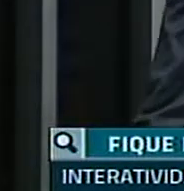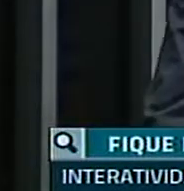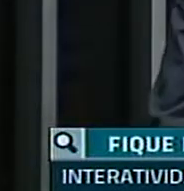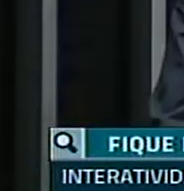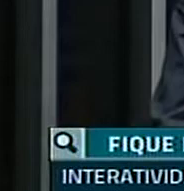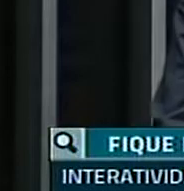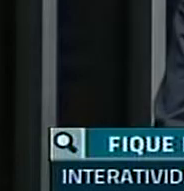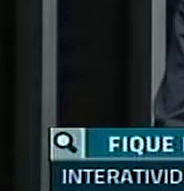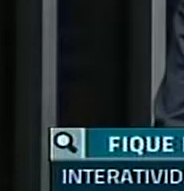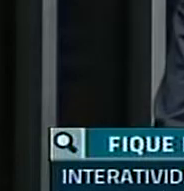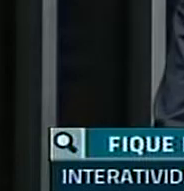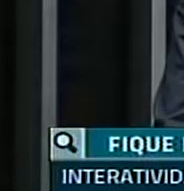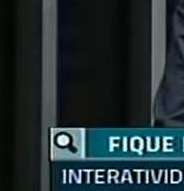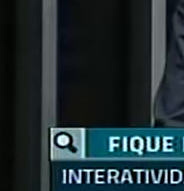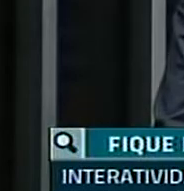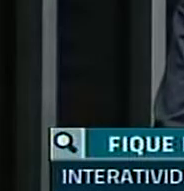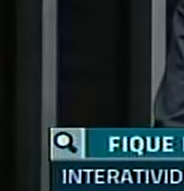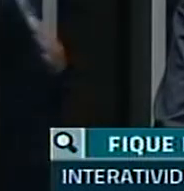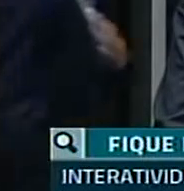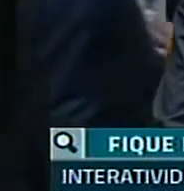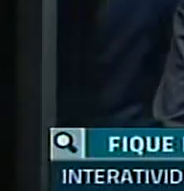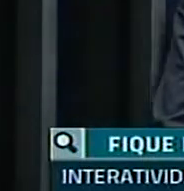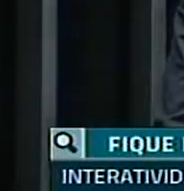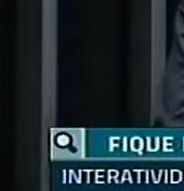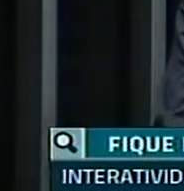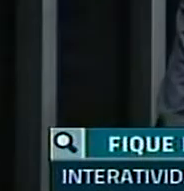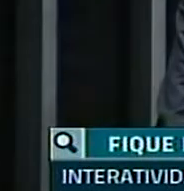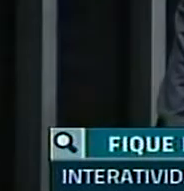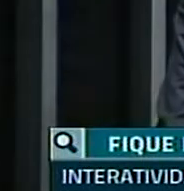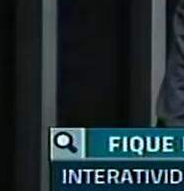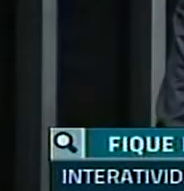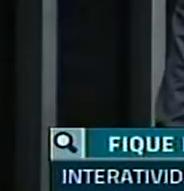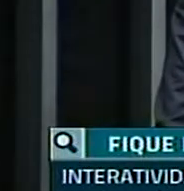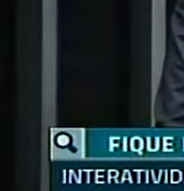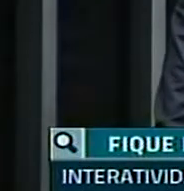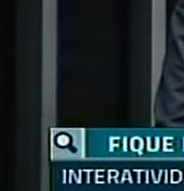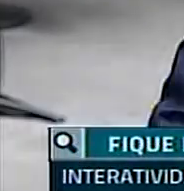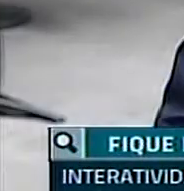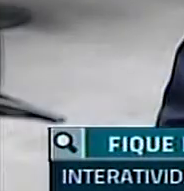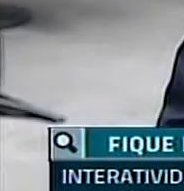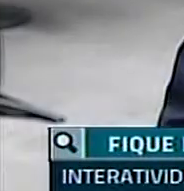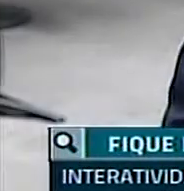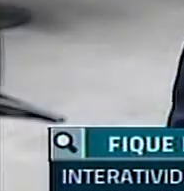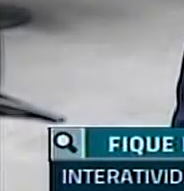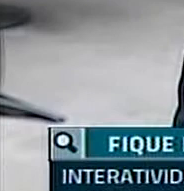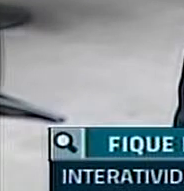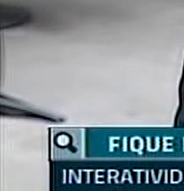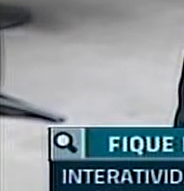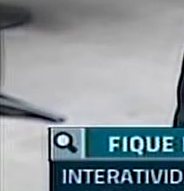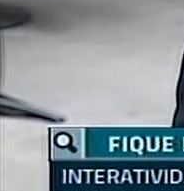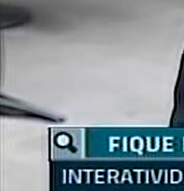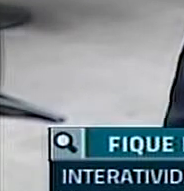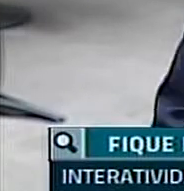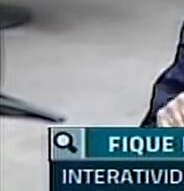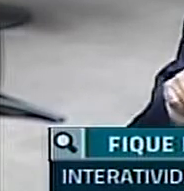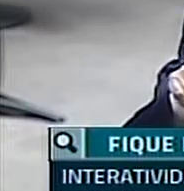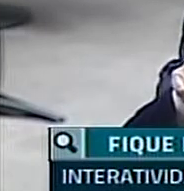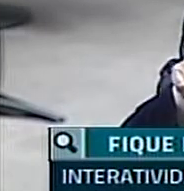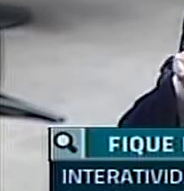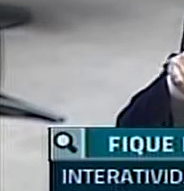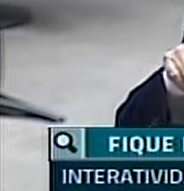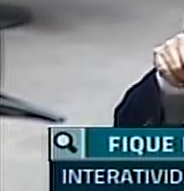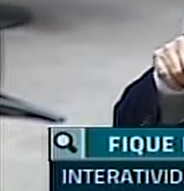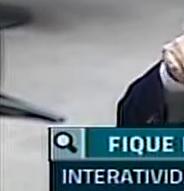ao enumerar o elenco de matérias preferenciais para discussão nessa sessão legislativa, Vossa